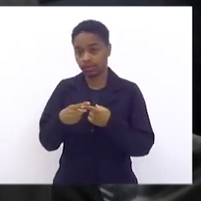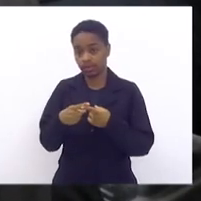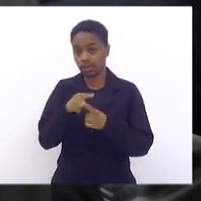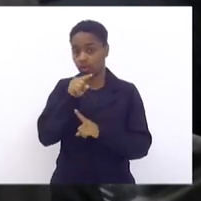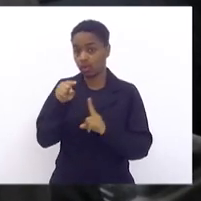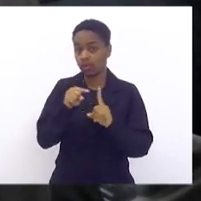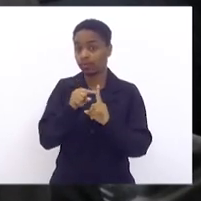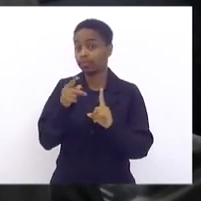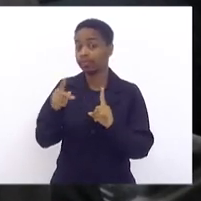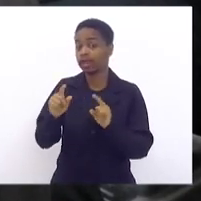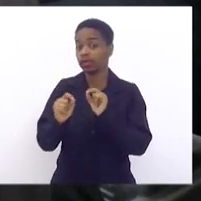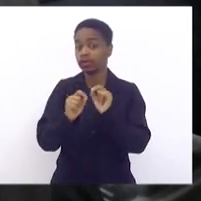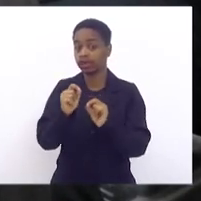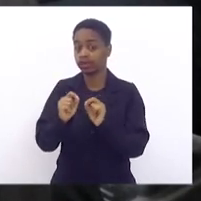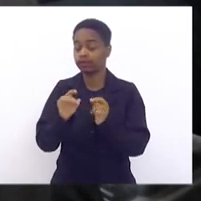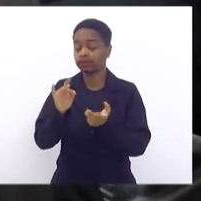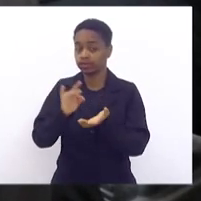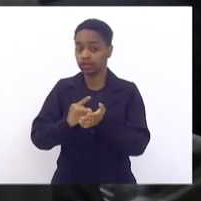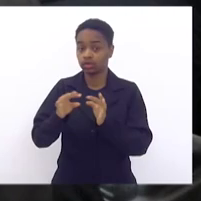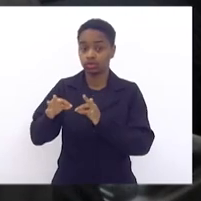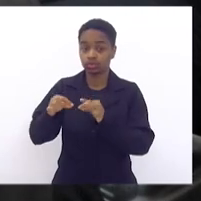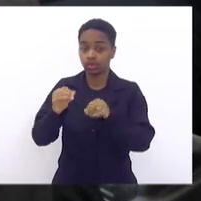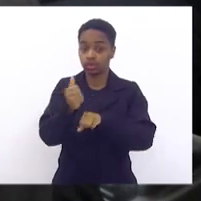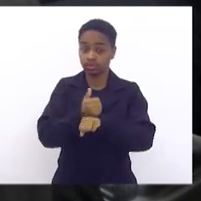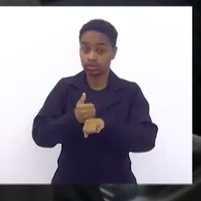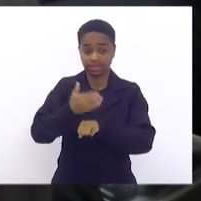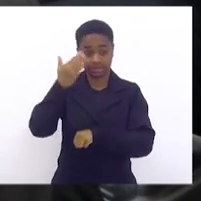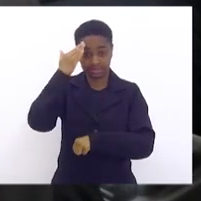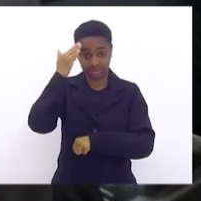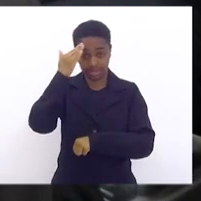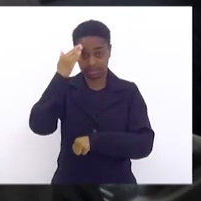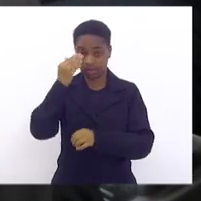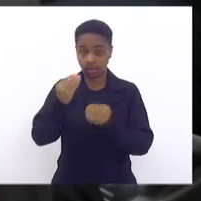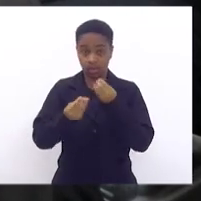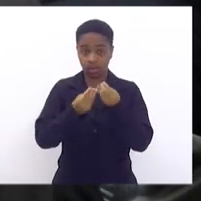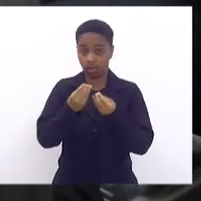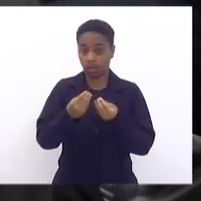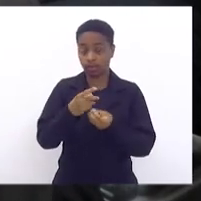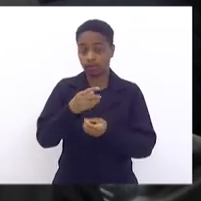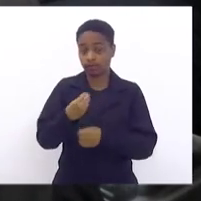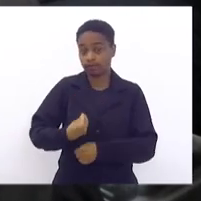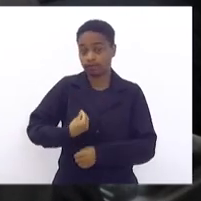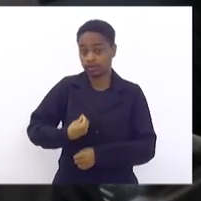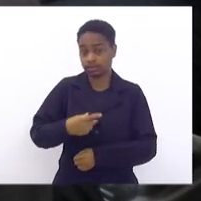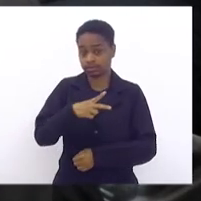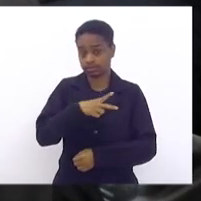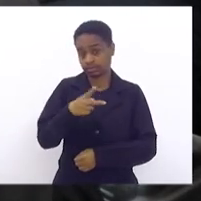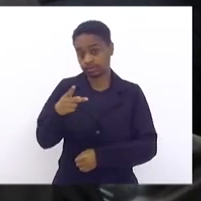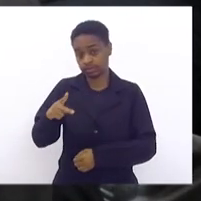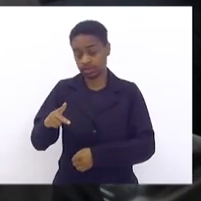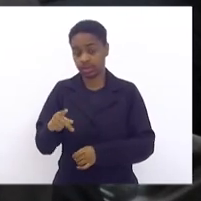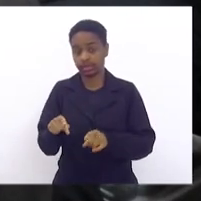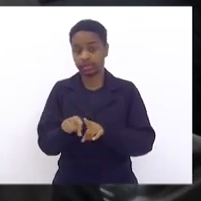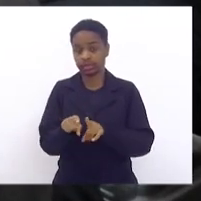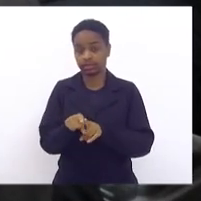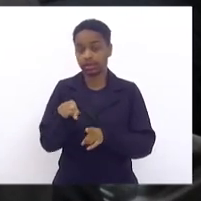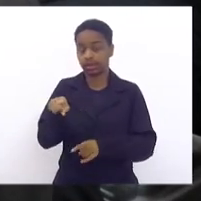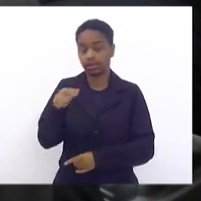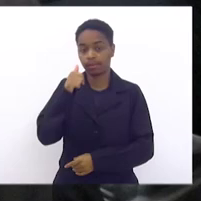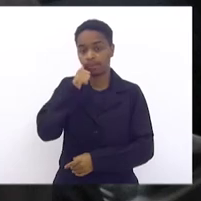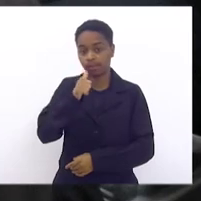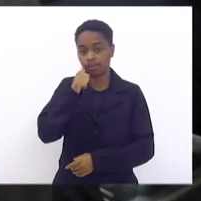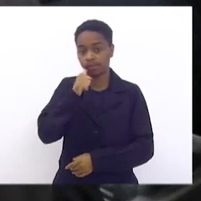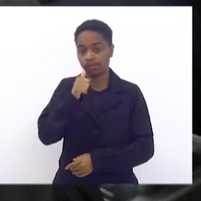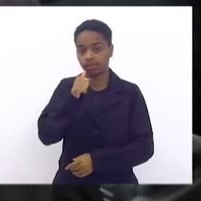intenção dele era realmente que todos os profissionais soubessem da intimidade dela. E ela passa a não